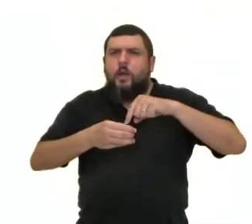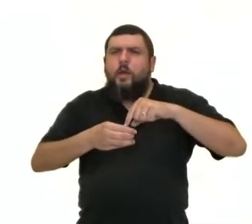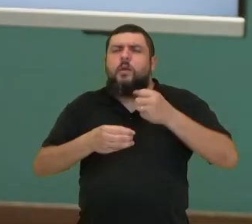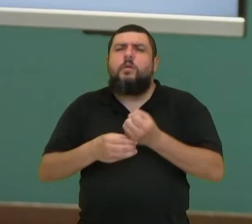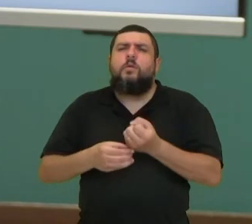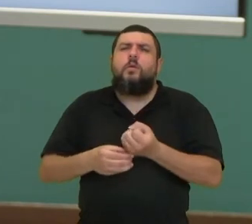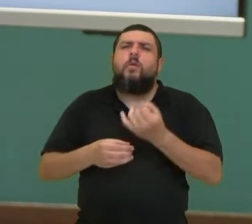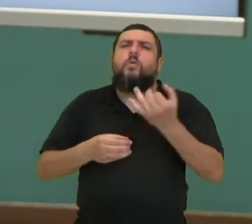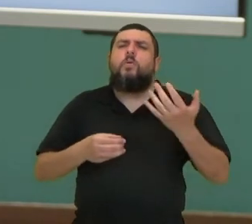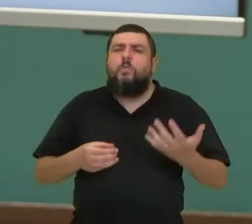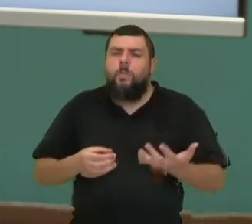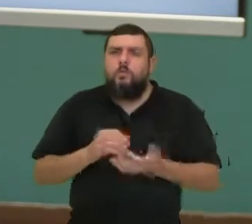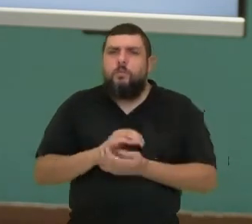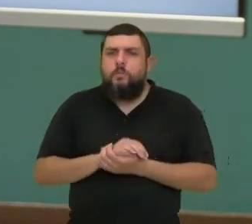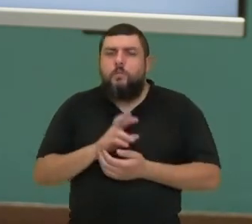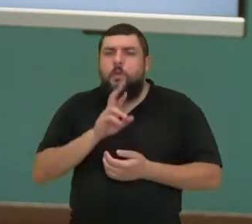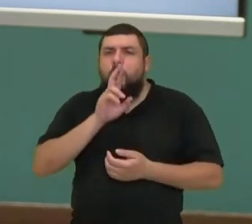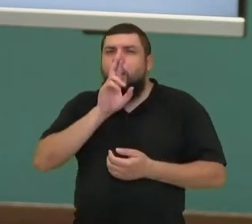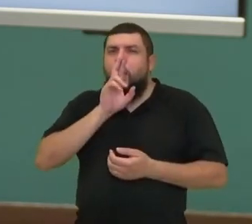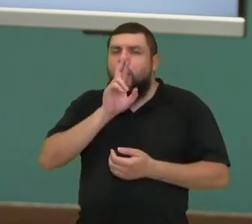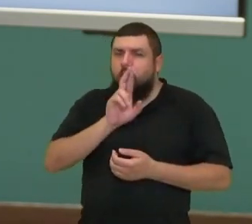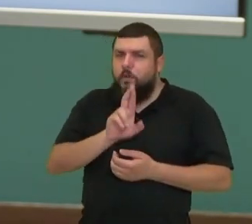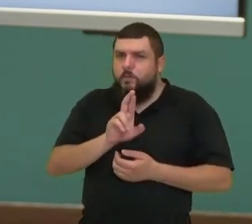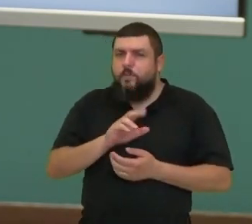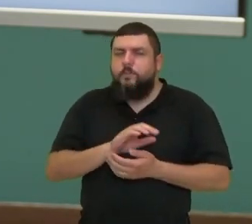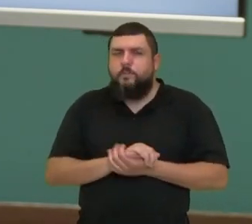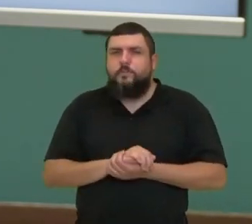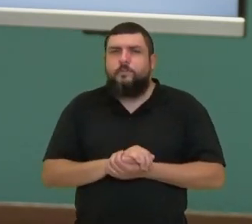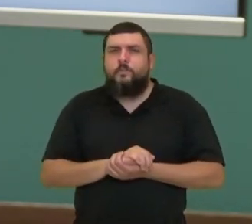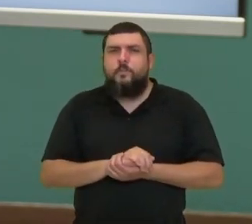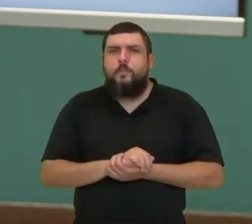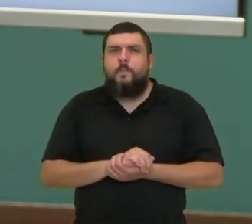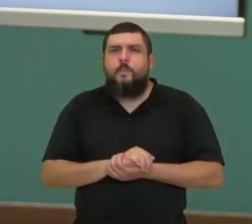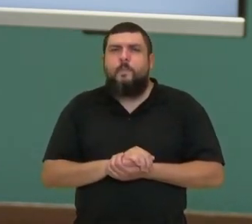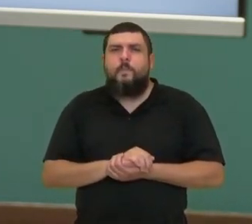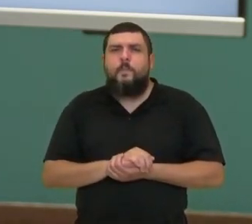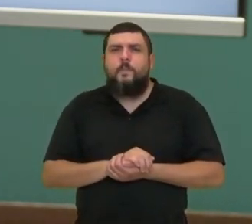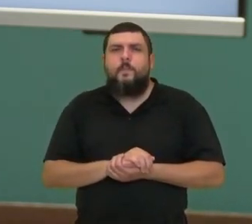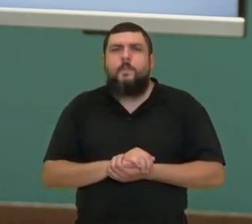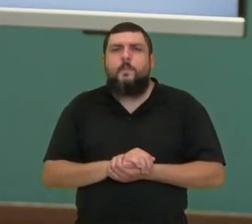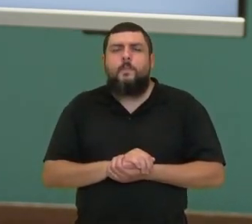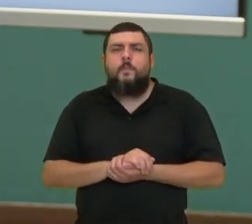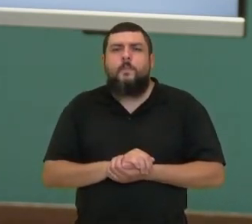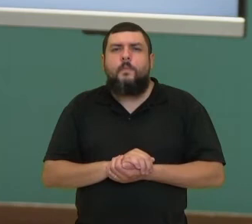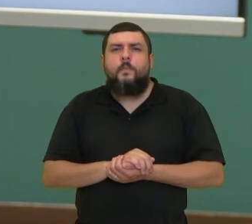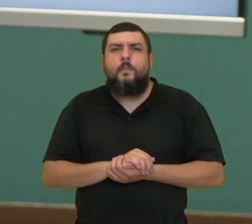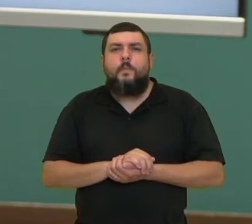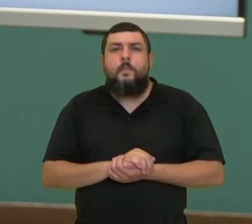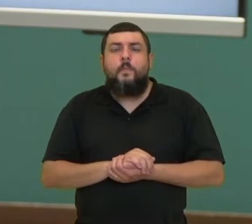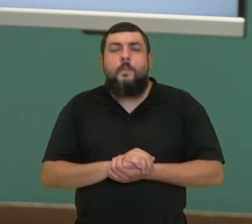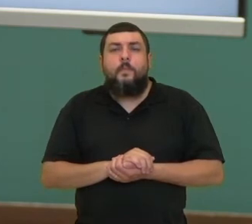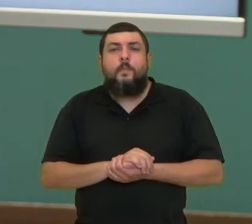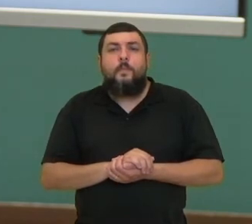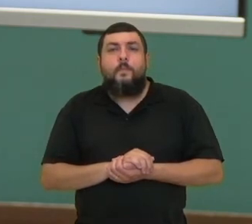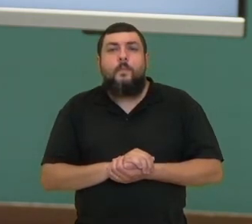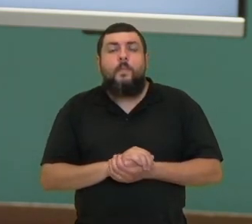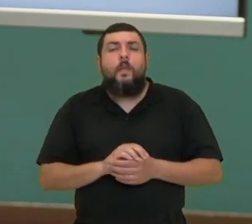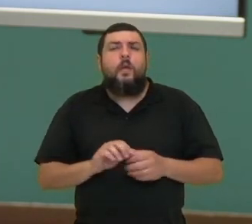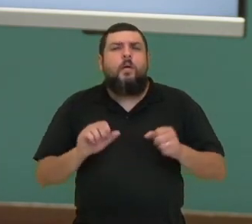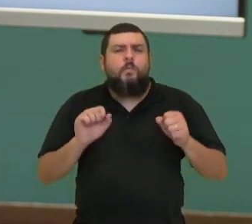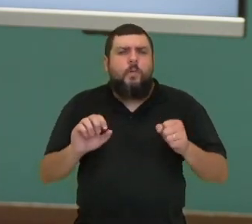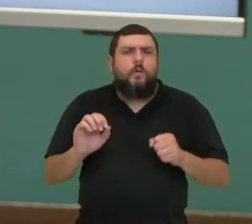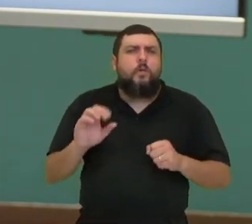análise, respondendo aos itens que seguem. Então veja, pode ocorrer a face com o